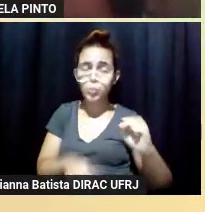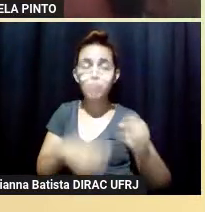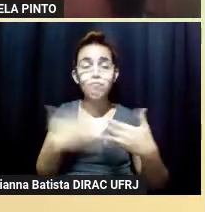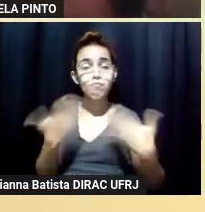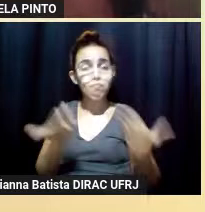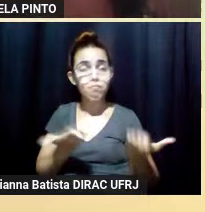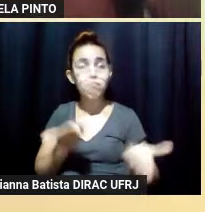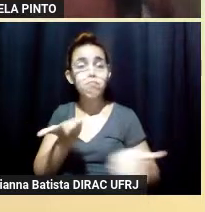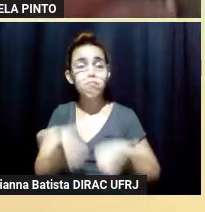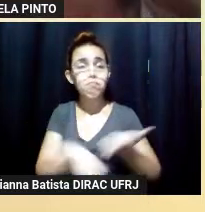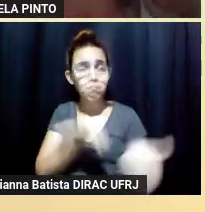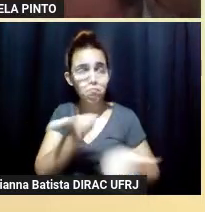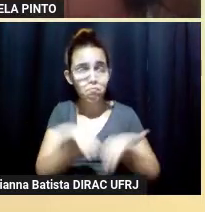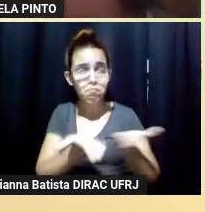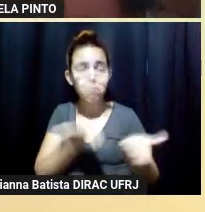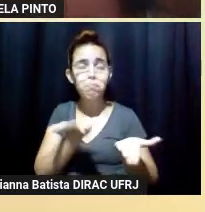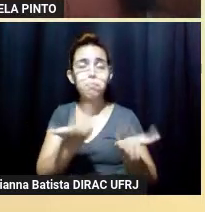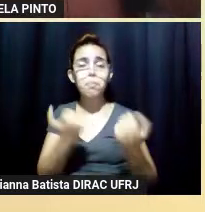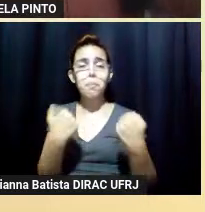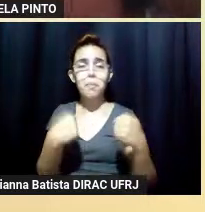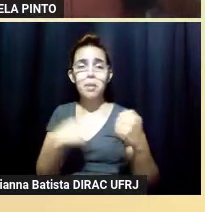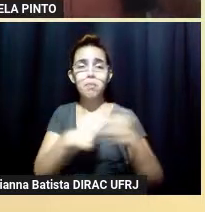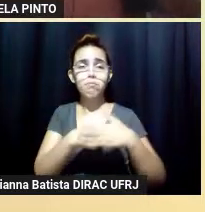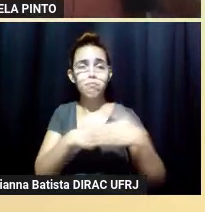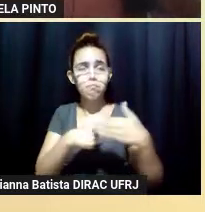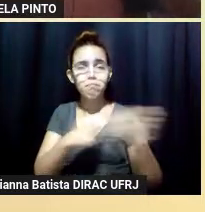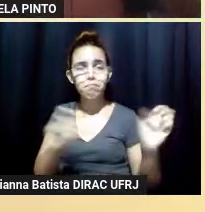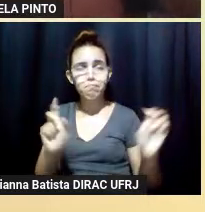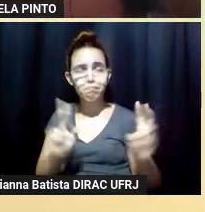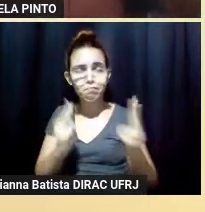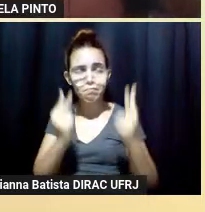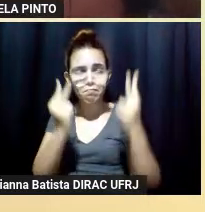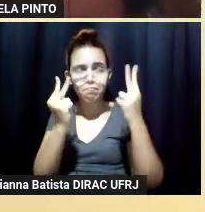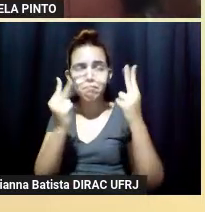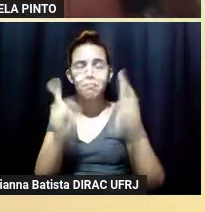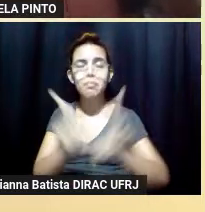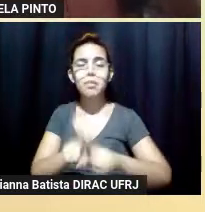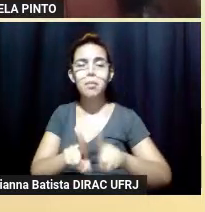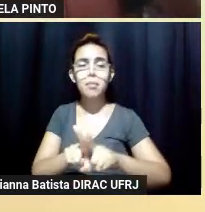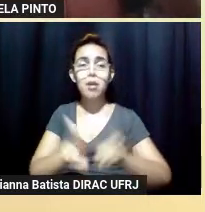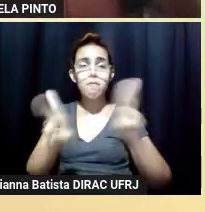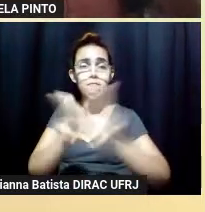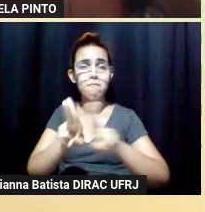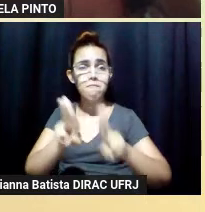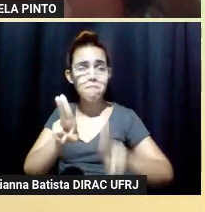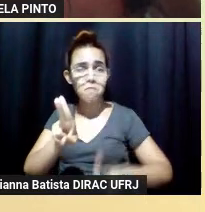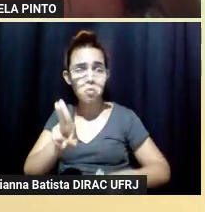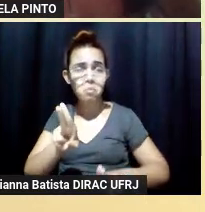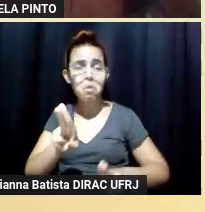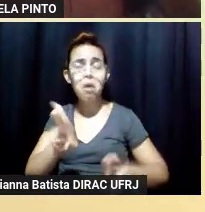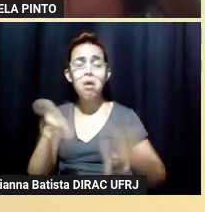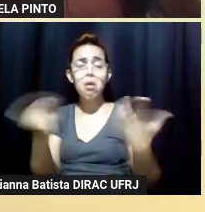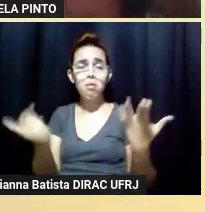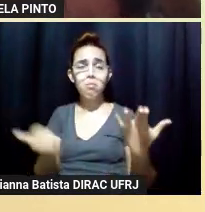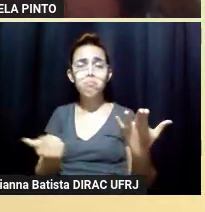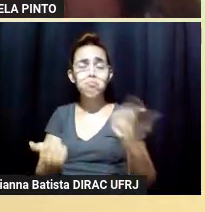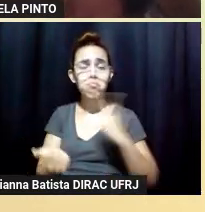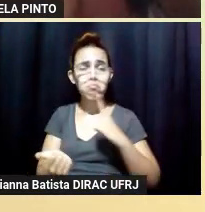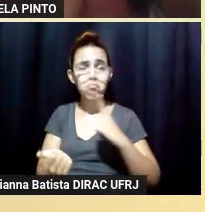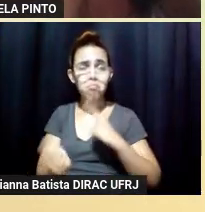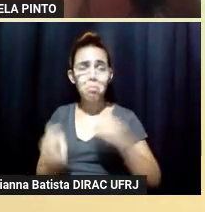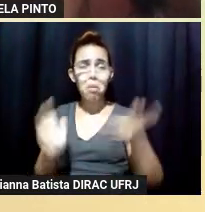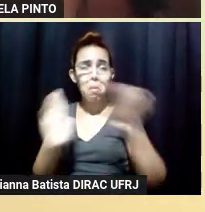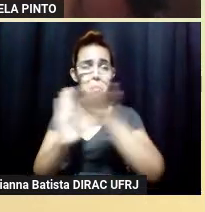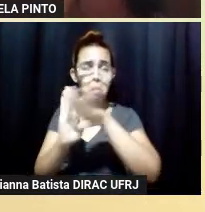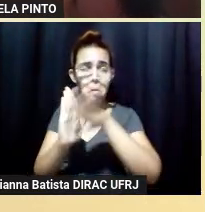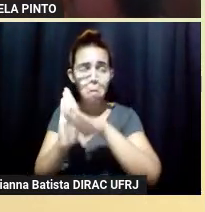no doutorado. E quando eu falo em PEMATE, em Fundão, né, nesse programa, doutorado, mestrado, eu não tenho como deixar